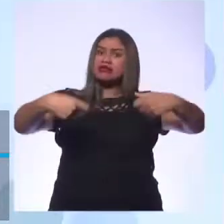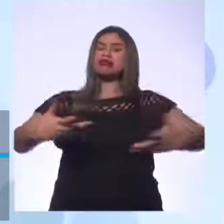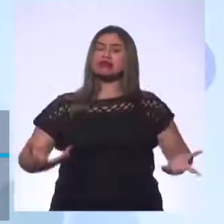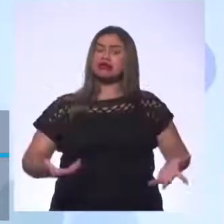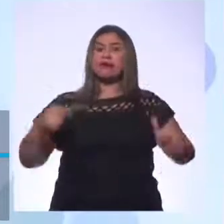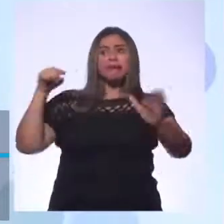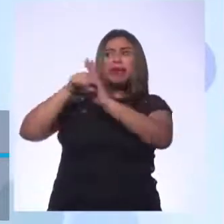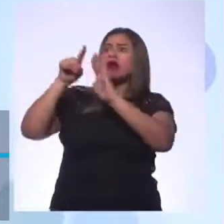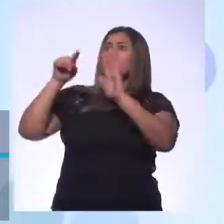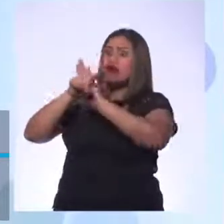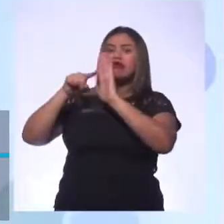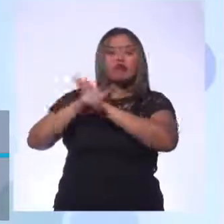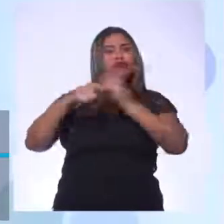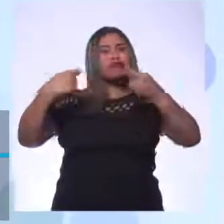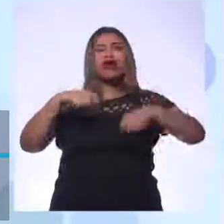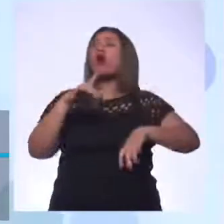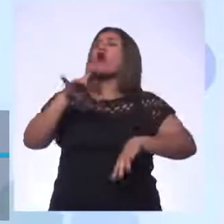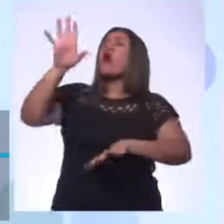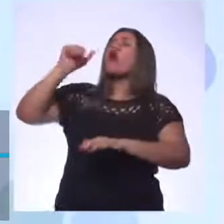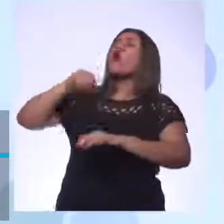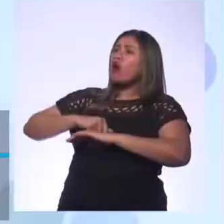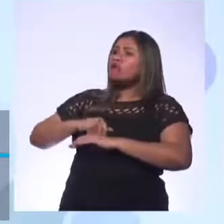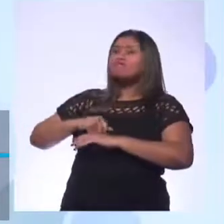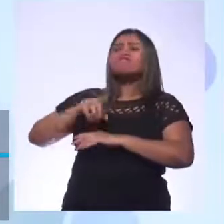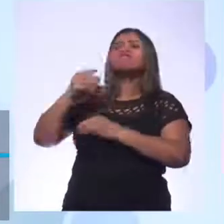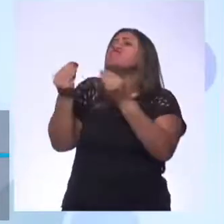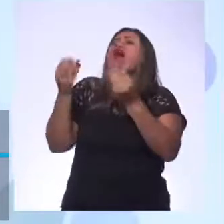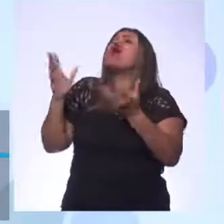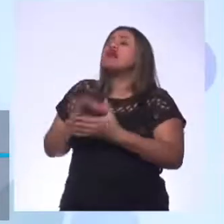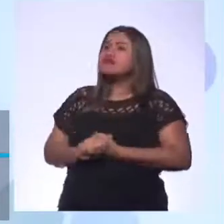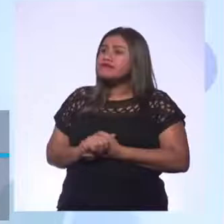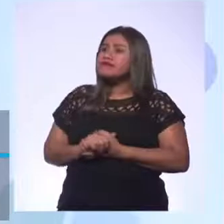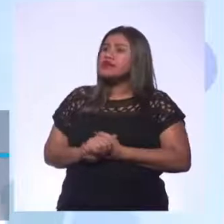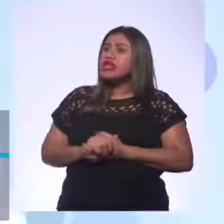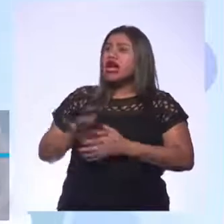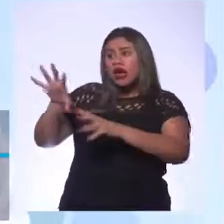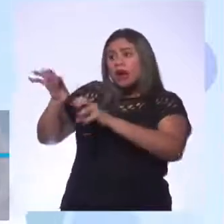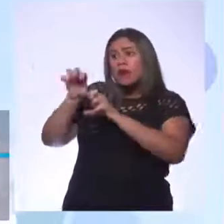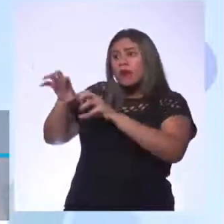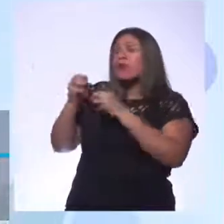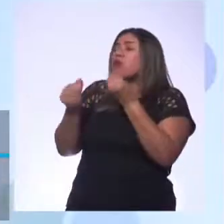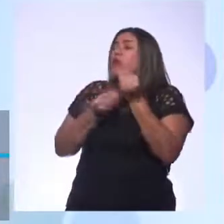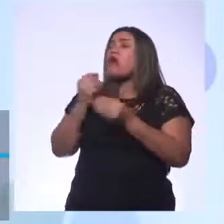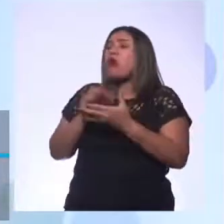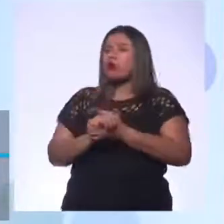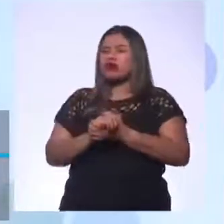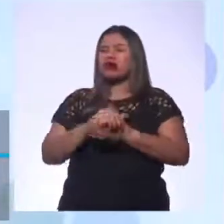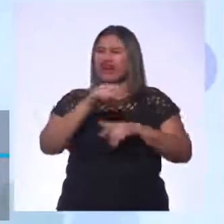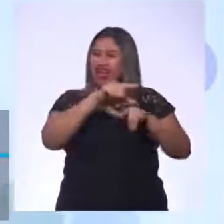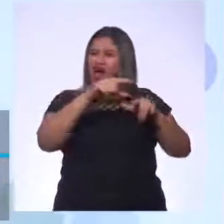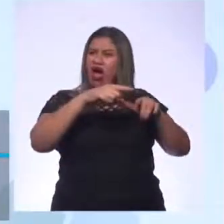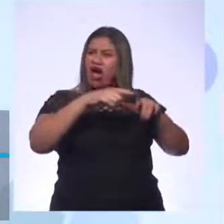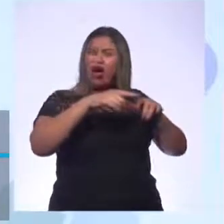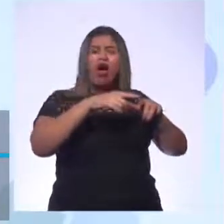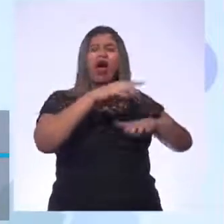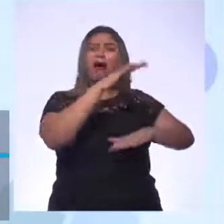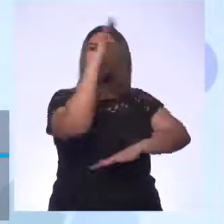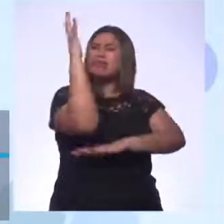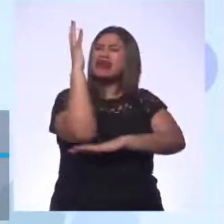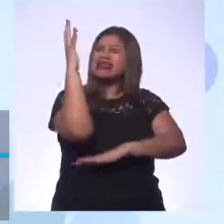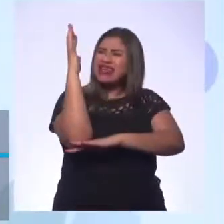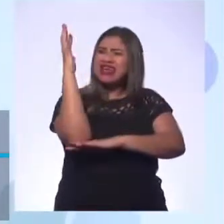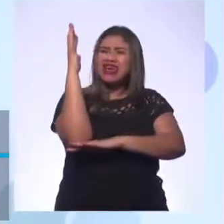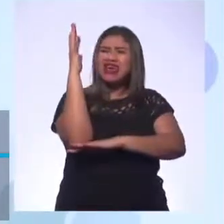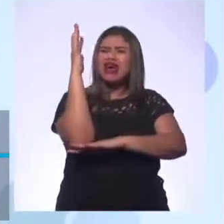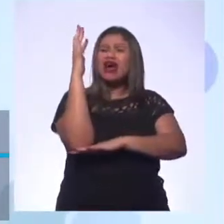que perguntar. Da onde foi extraído esse recurso? Eu vou comprar um móvel, essa madeira, ela não veio de desmatamento, não?